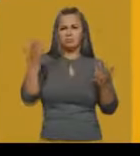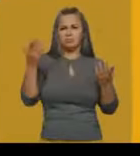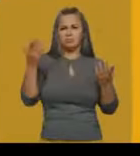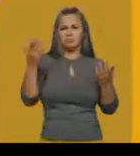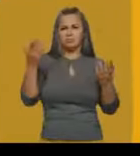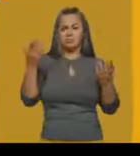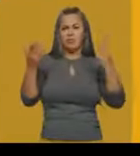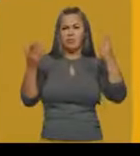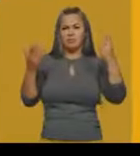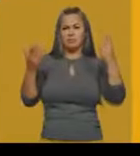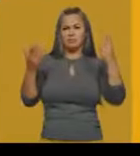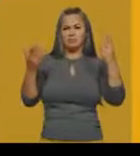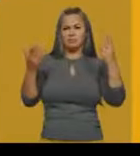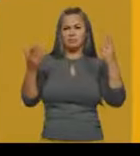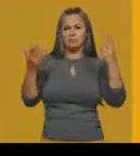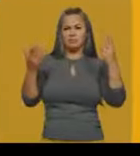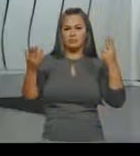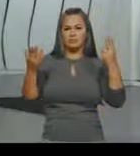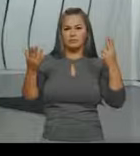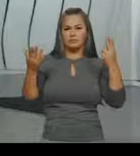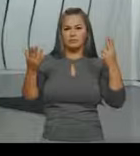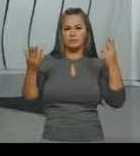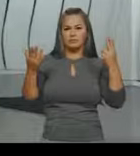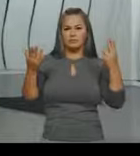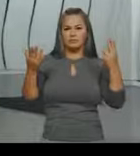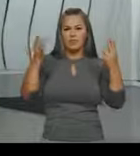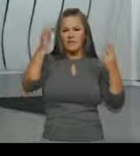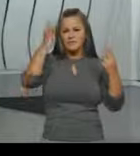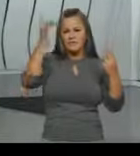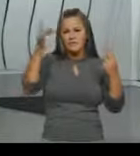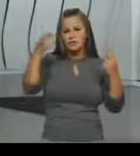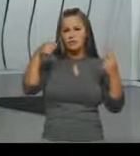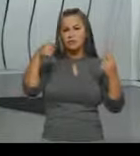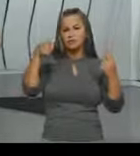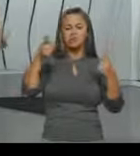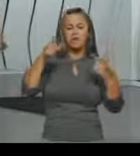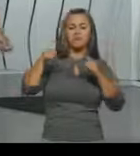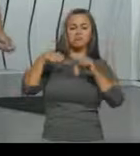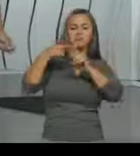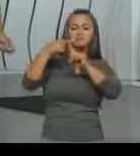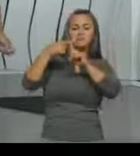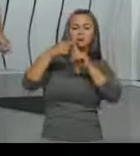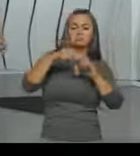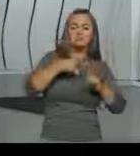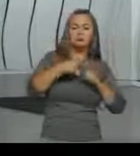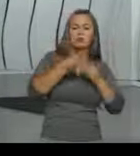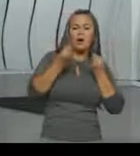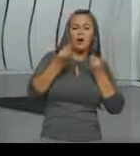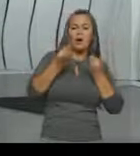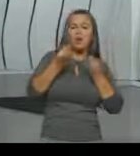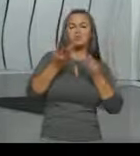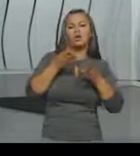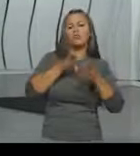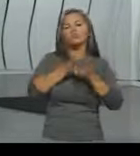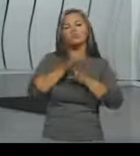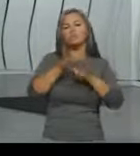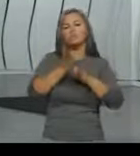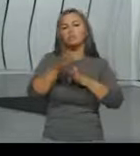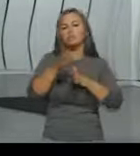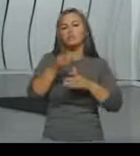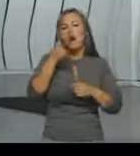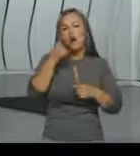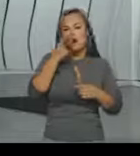mais 3, 5. Fácil, né? Olha os macetes para guardar as coisas. Aí o que eu faço?